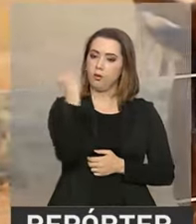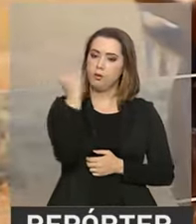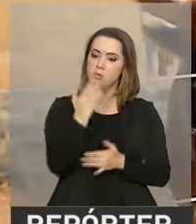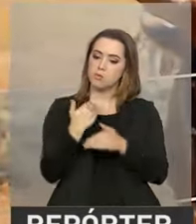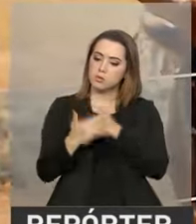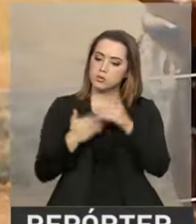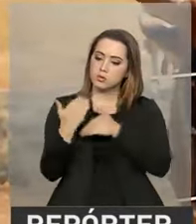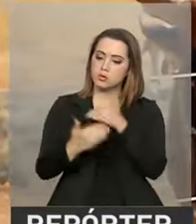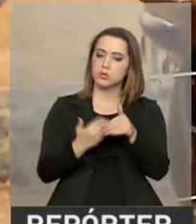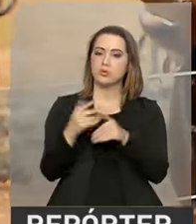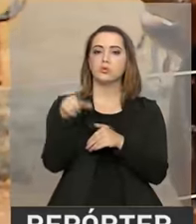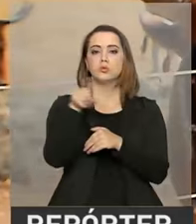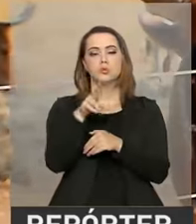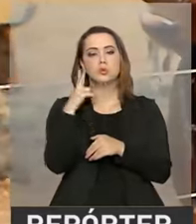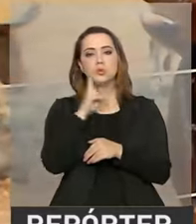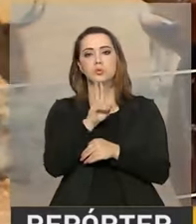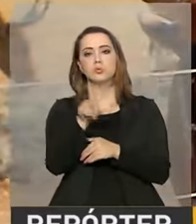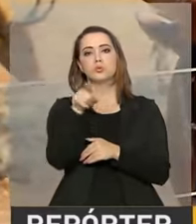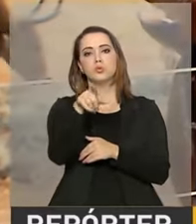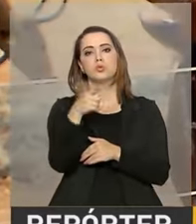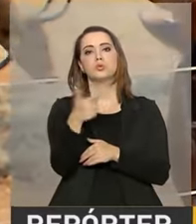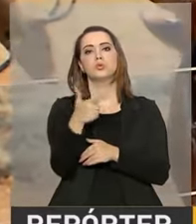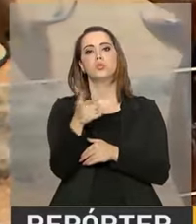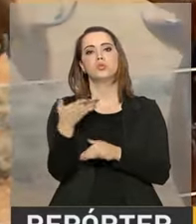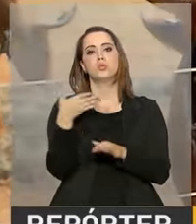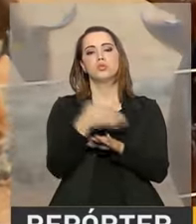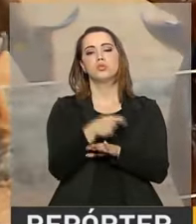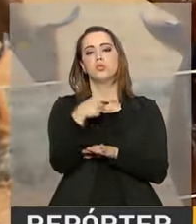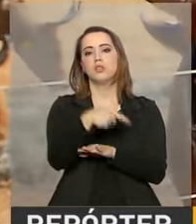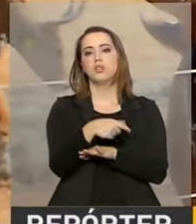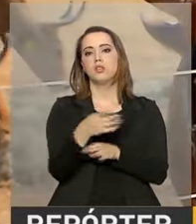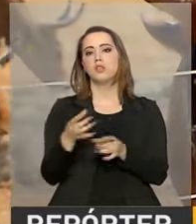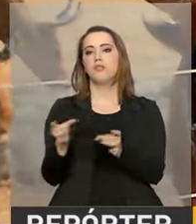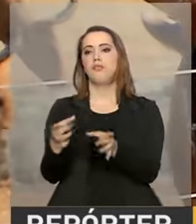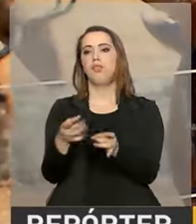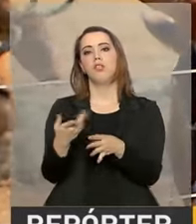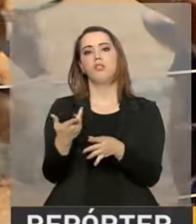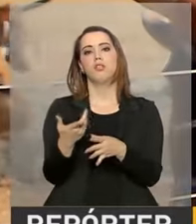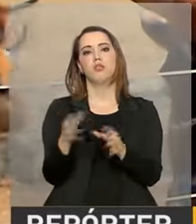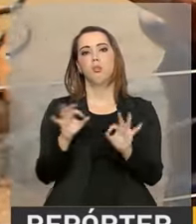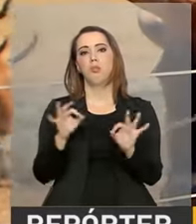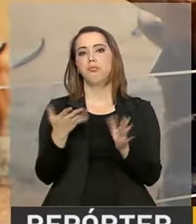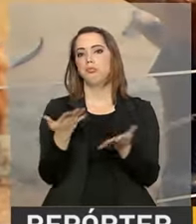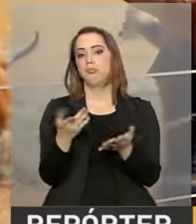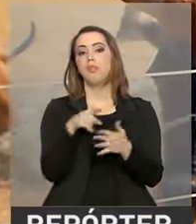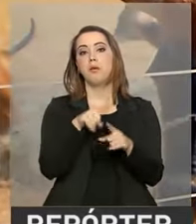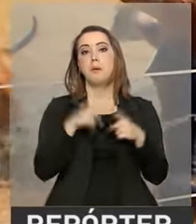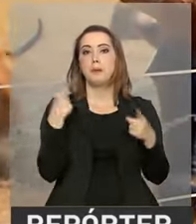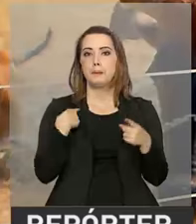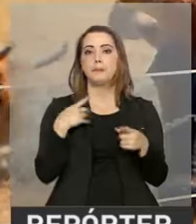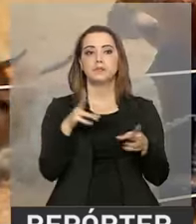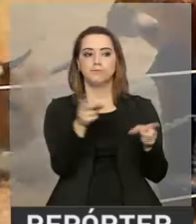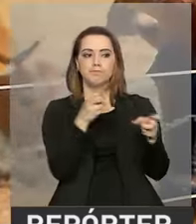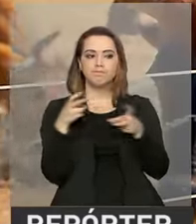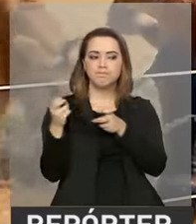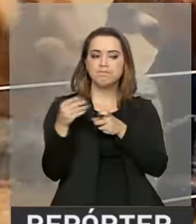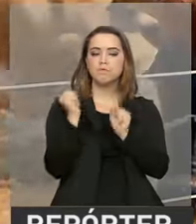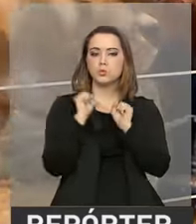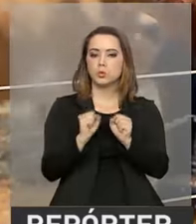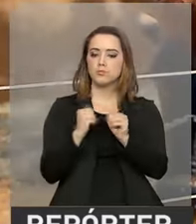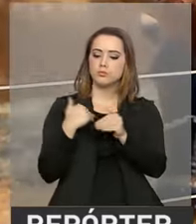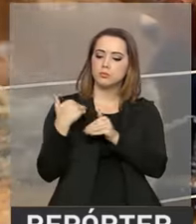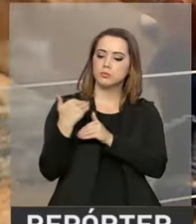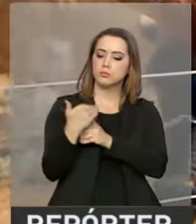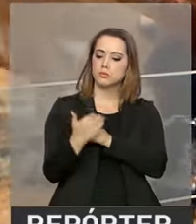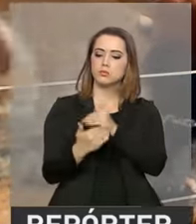essas raças antigas, essas raças que não têm mais interesse comercial, mas elas têm certas características que podem ser